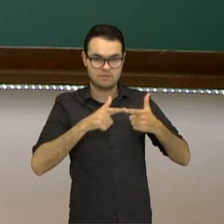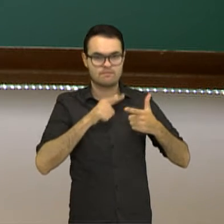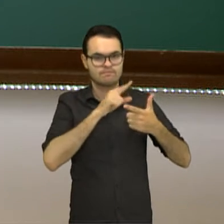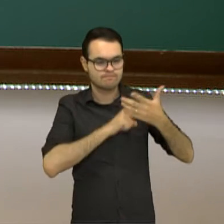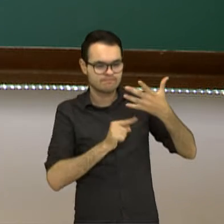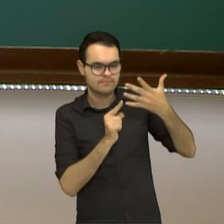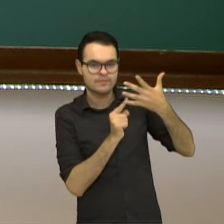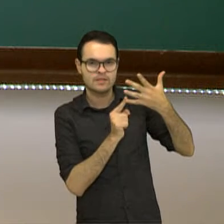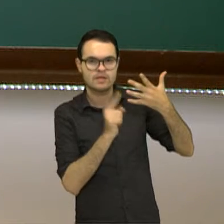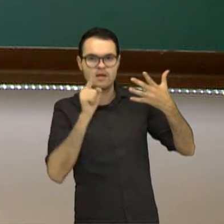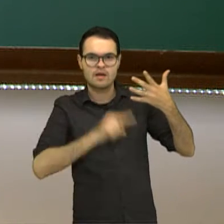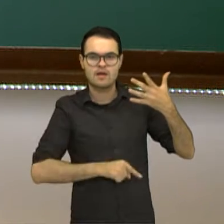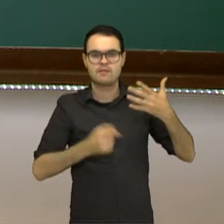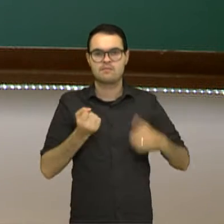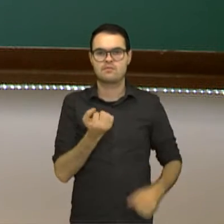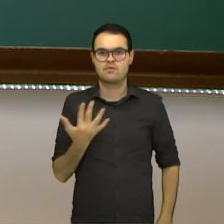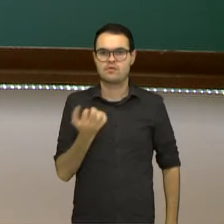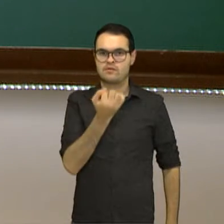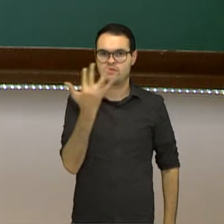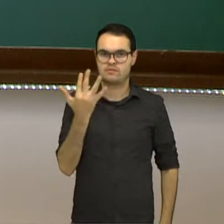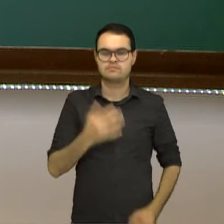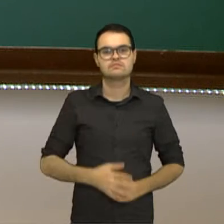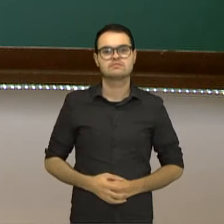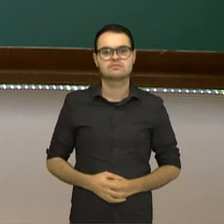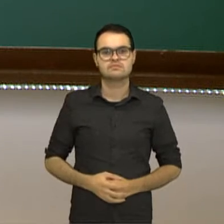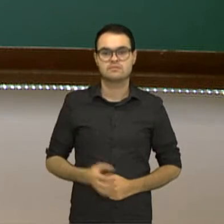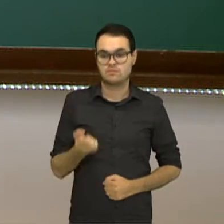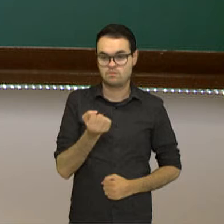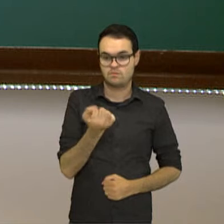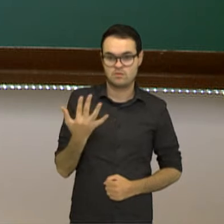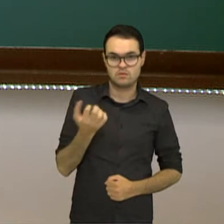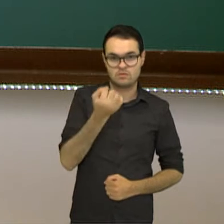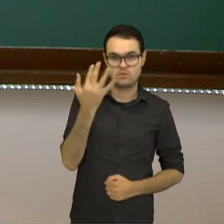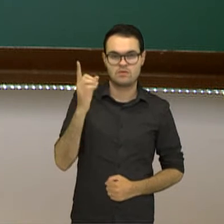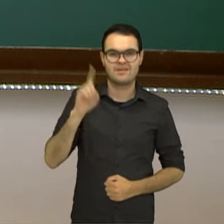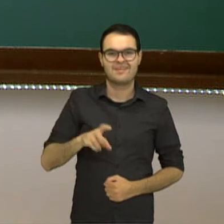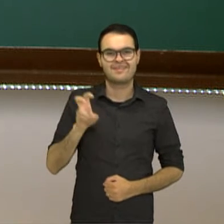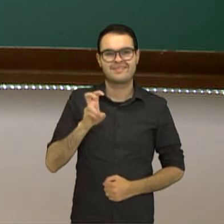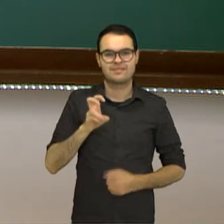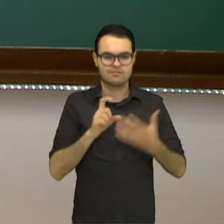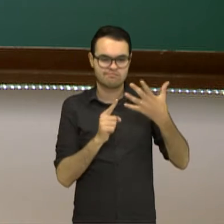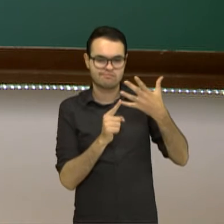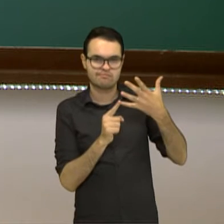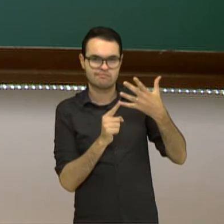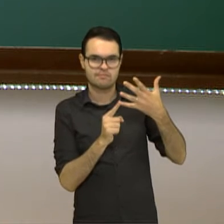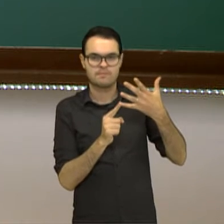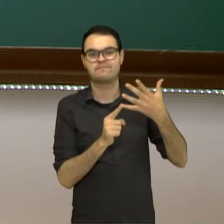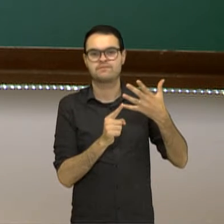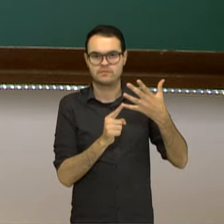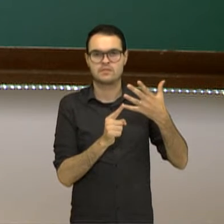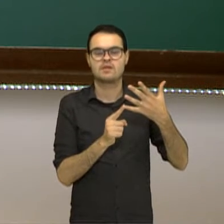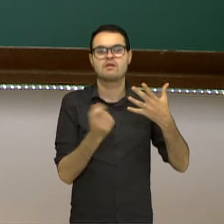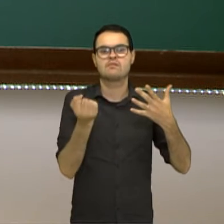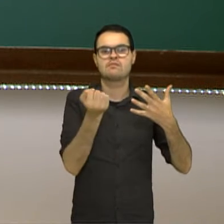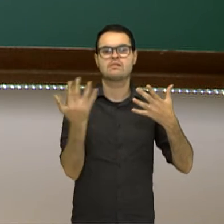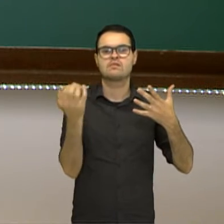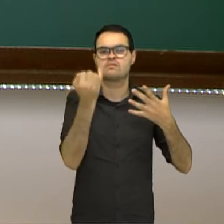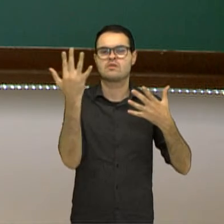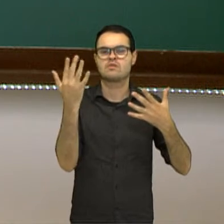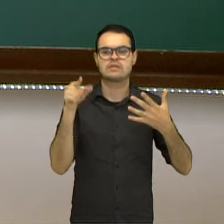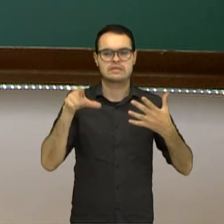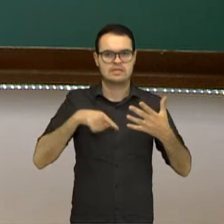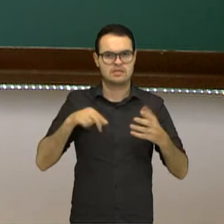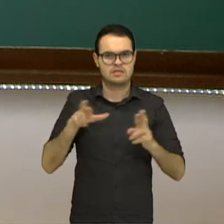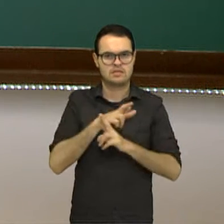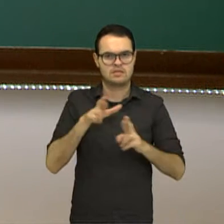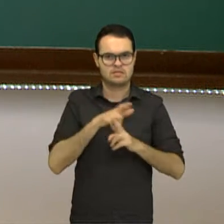a potenciação, certo? E a potenciação é a quinta. Então, quer dizer que a potenciação tem... E a potenciação tem